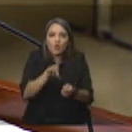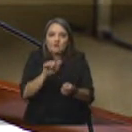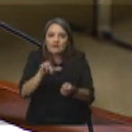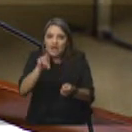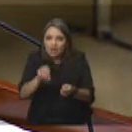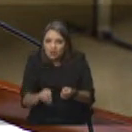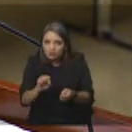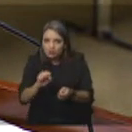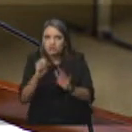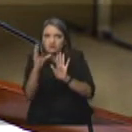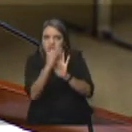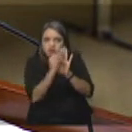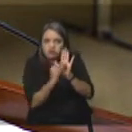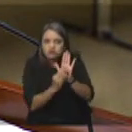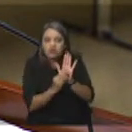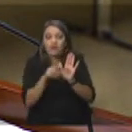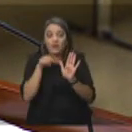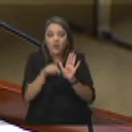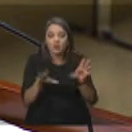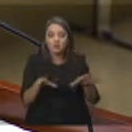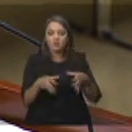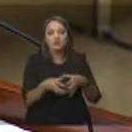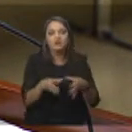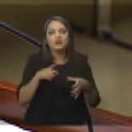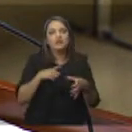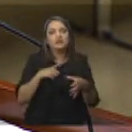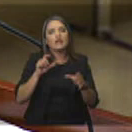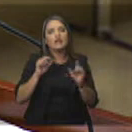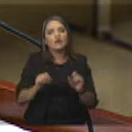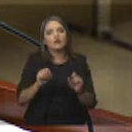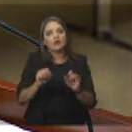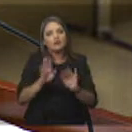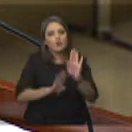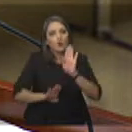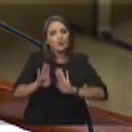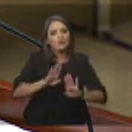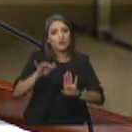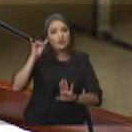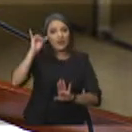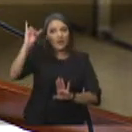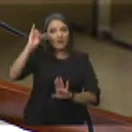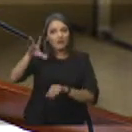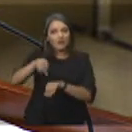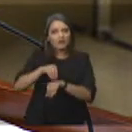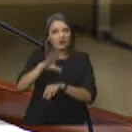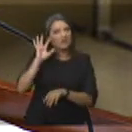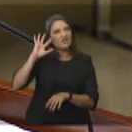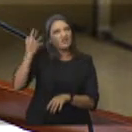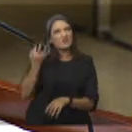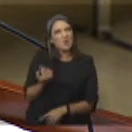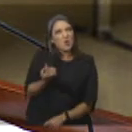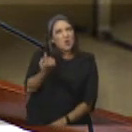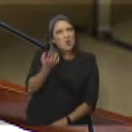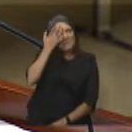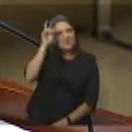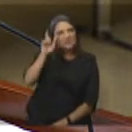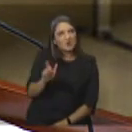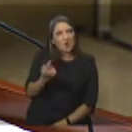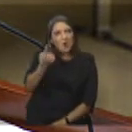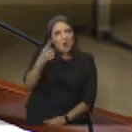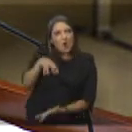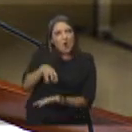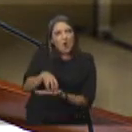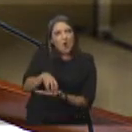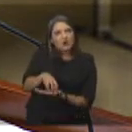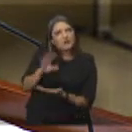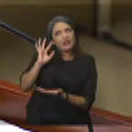demonstra preocupação em se evitar que as decisões referentes ao compartilhamento de dados sejam tomadas por um único órgão.